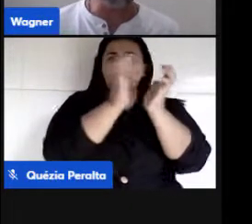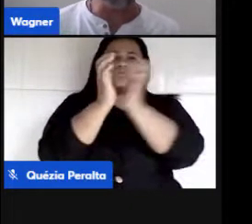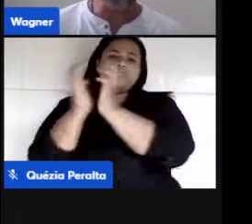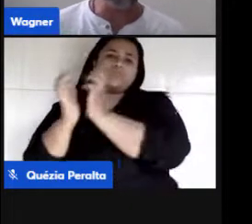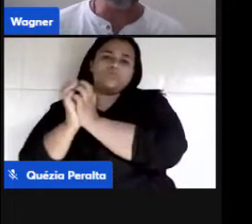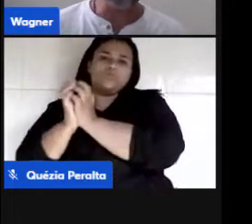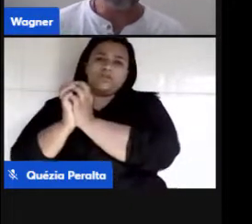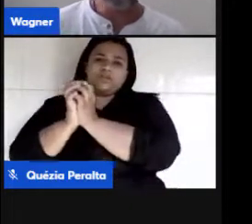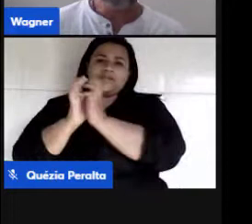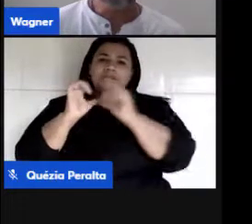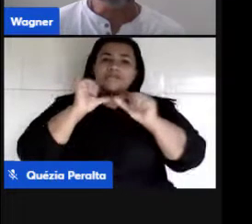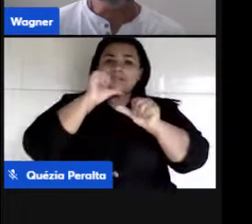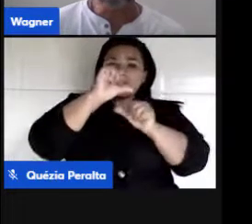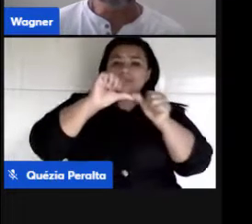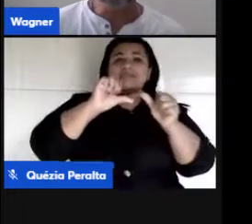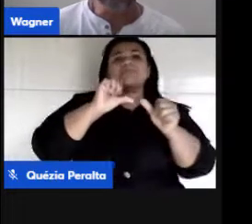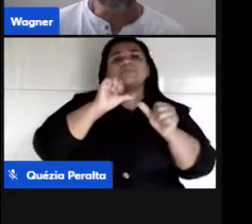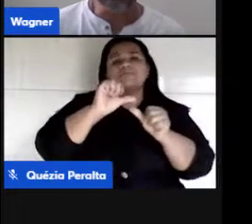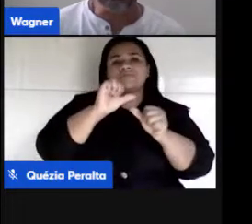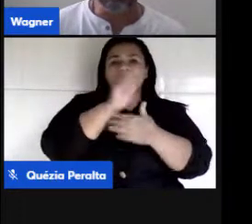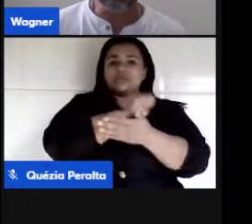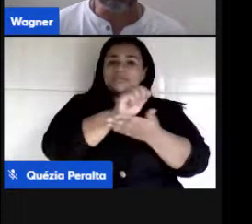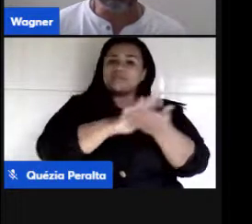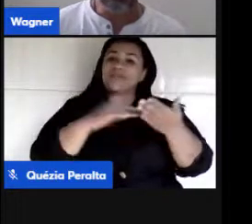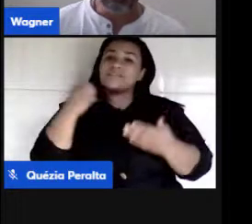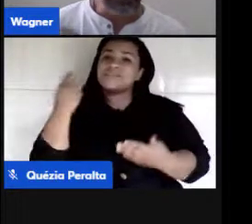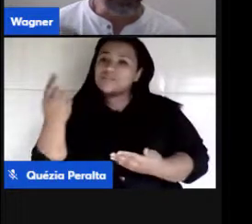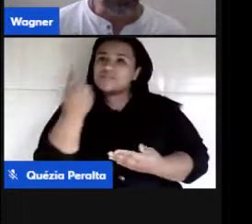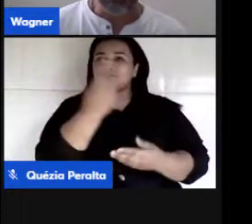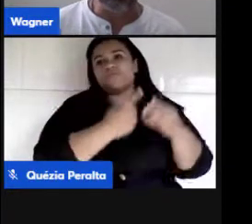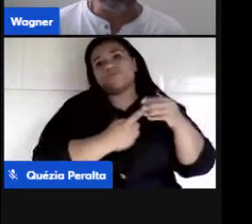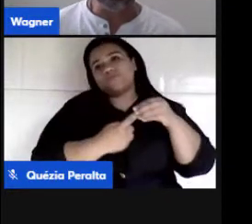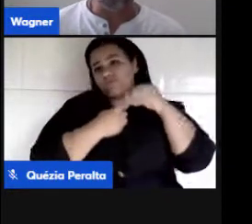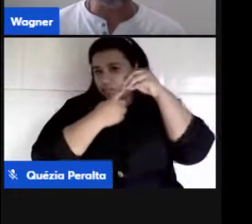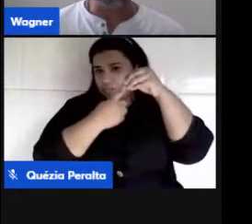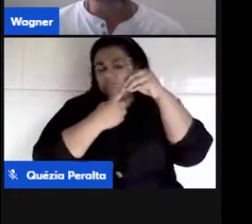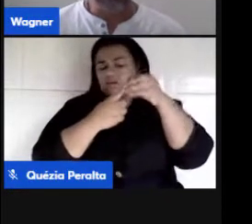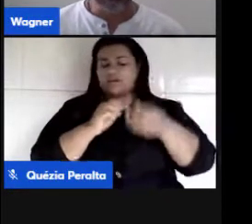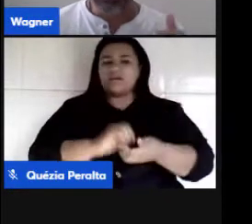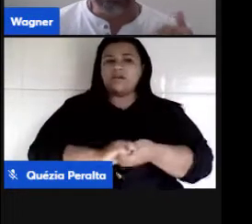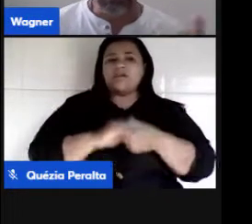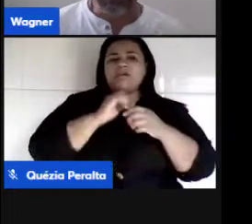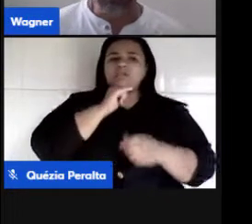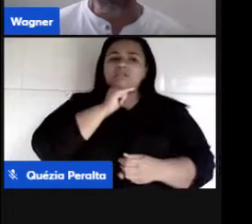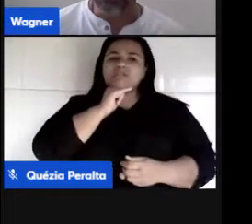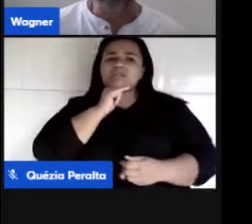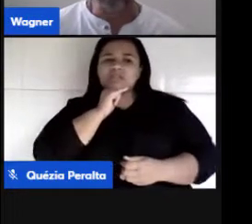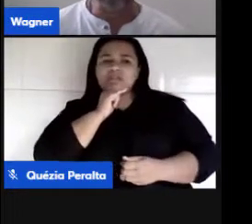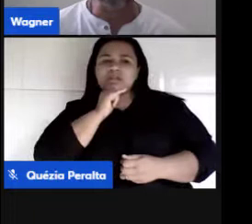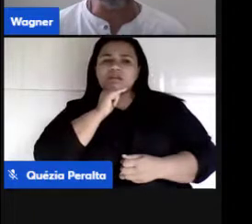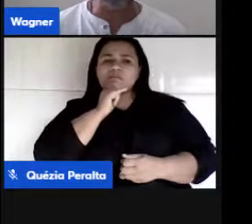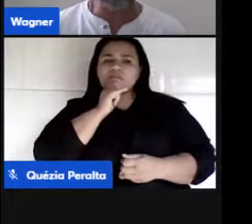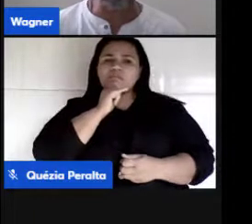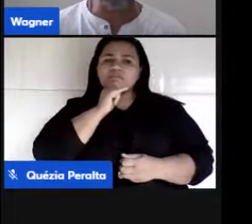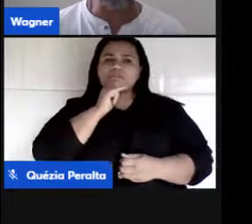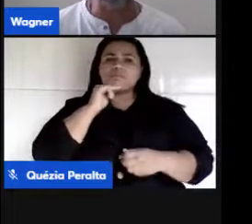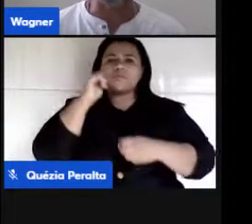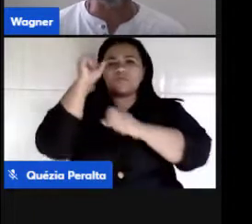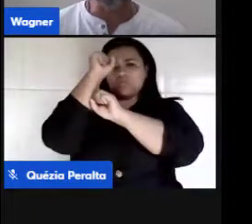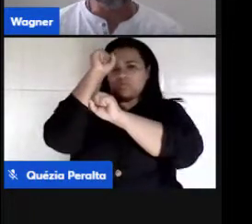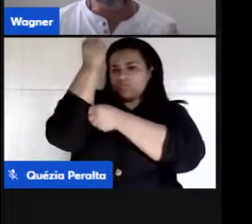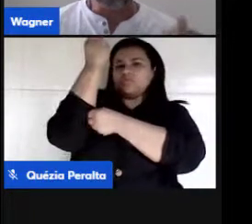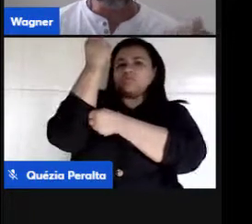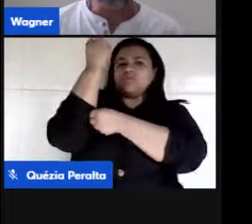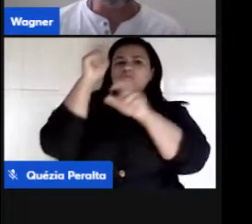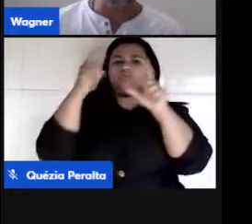ser transformadas em atividades individualizadas, seja uma ginástica de âmbito formativo, corretivo,